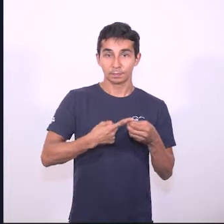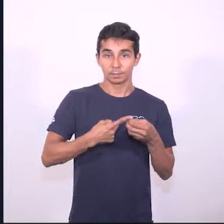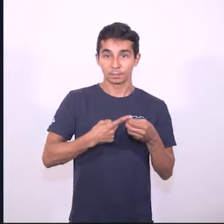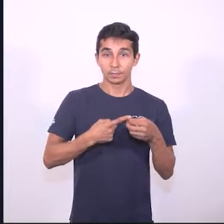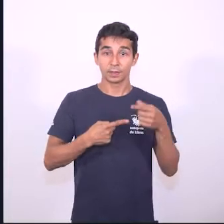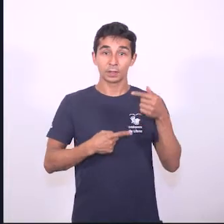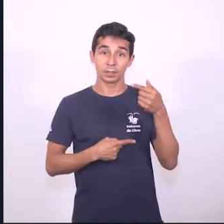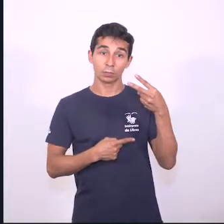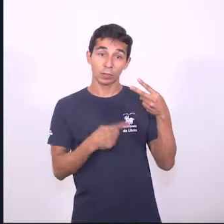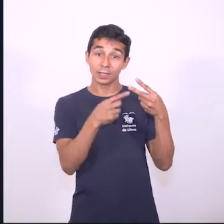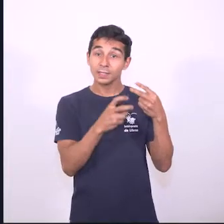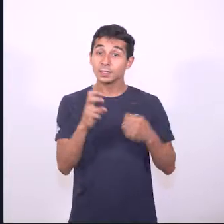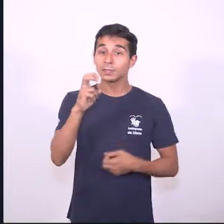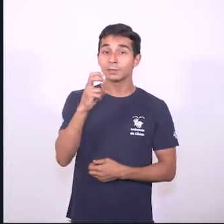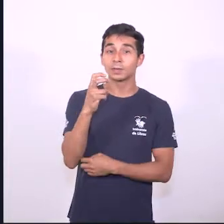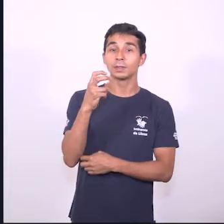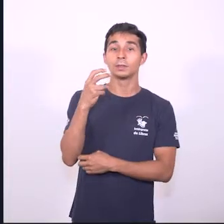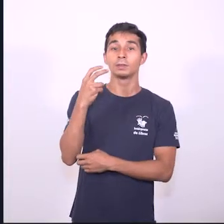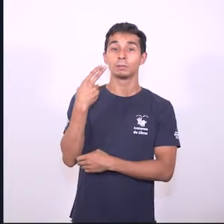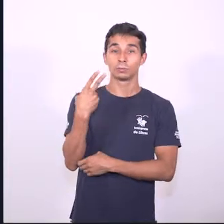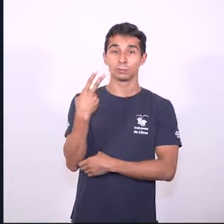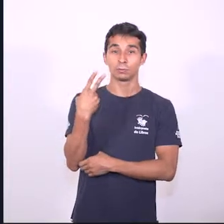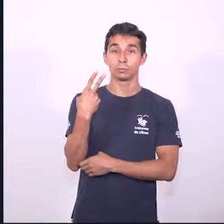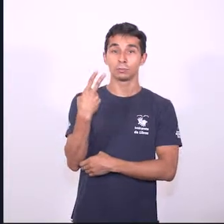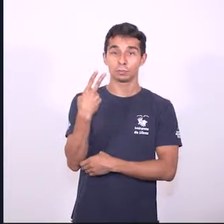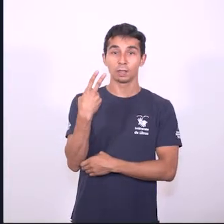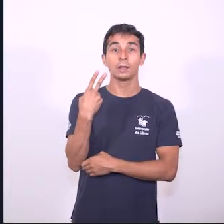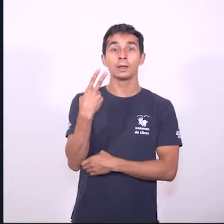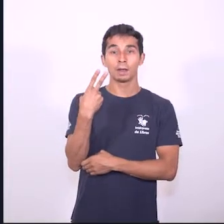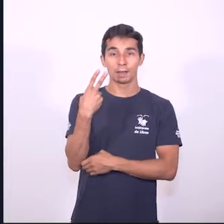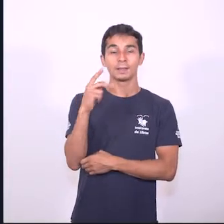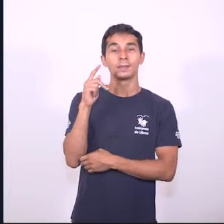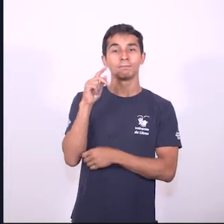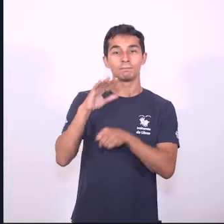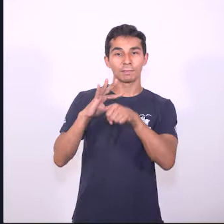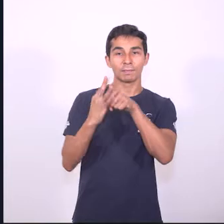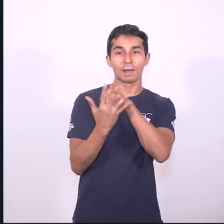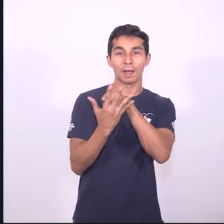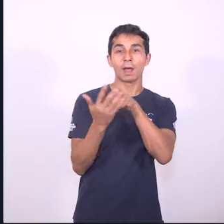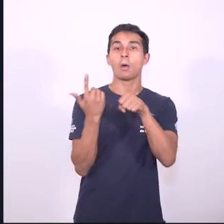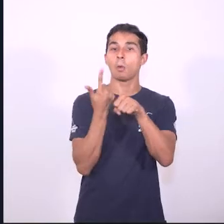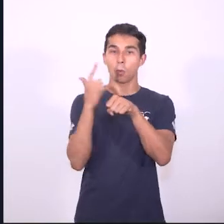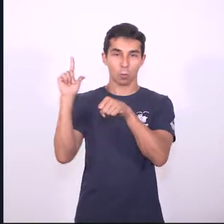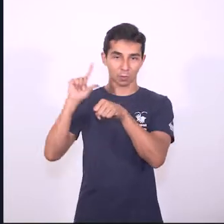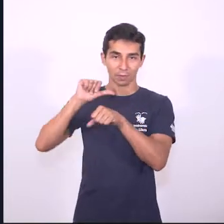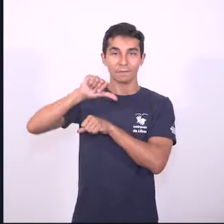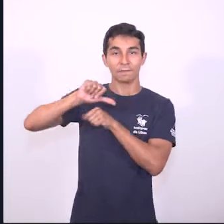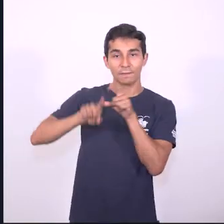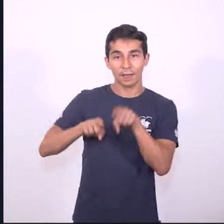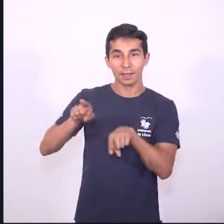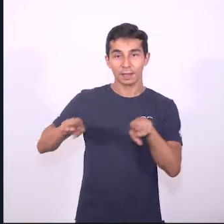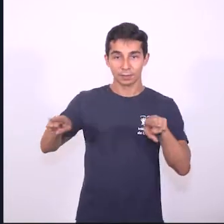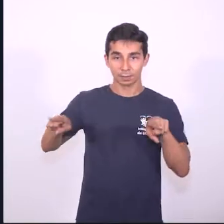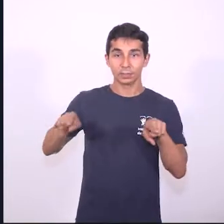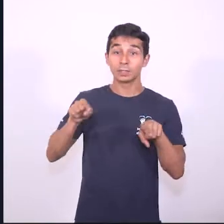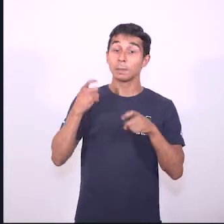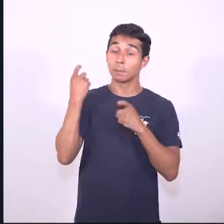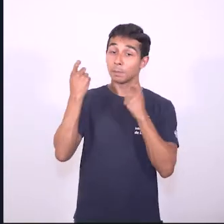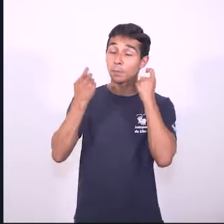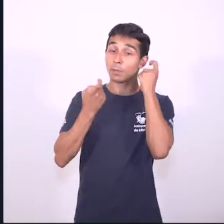52 delas foram consideradas VOC, ou seja, variantes de preocupação, ou seja,